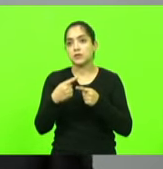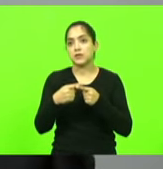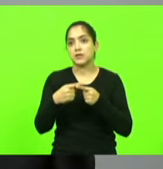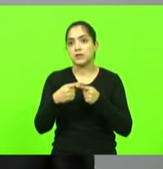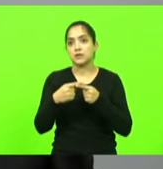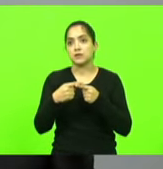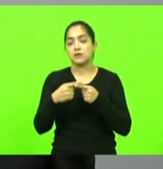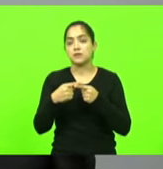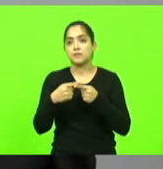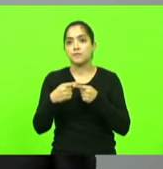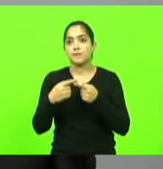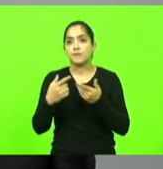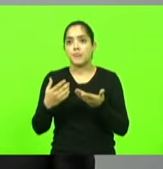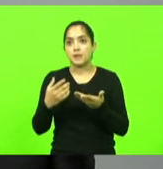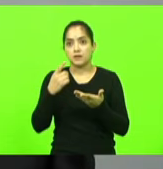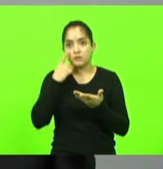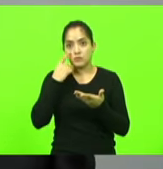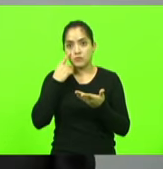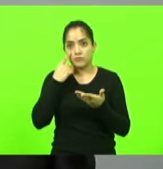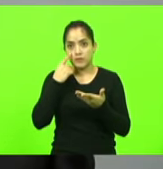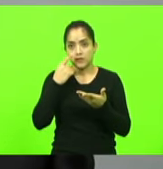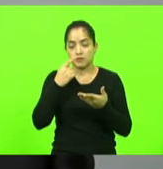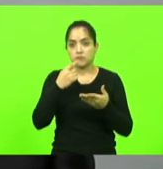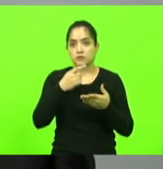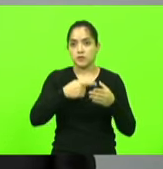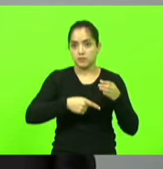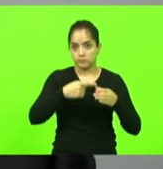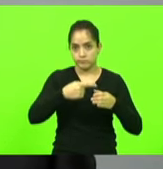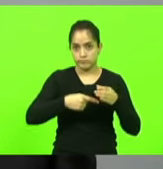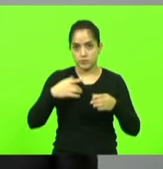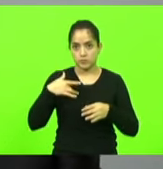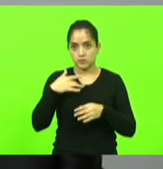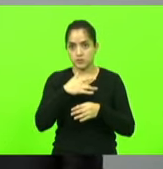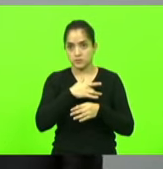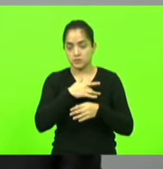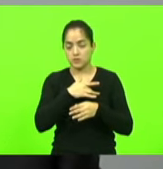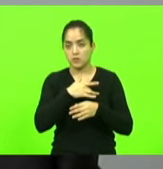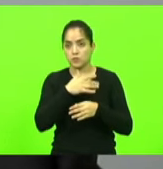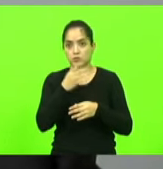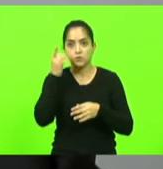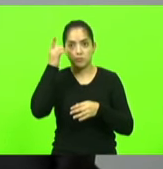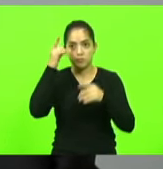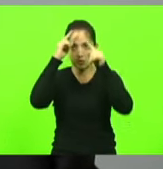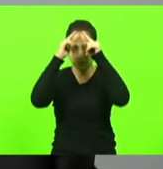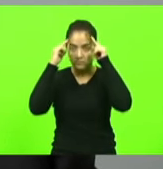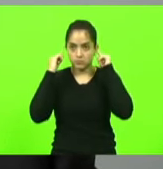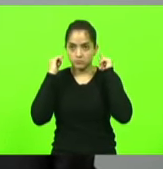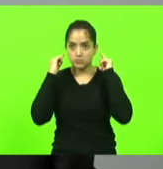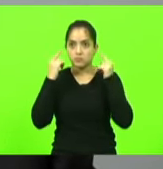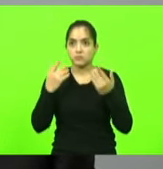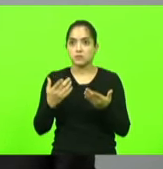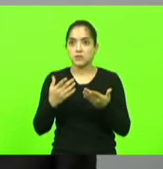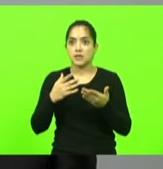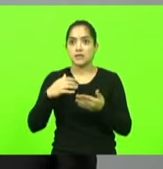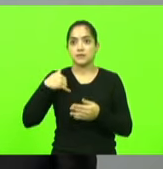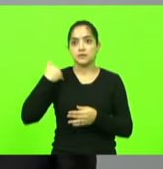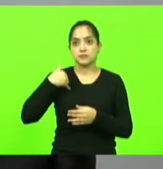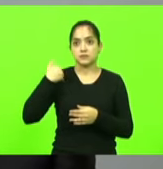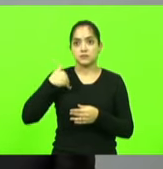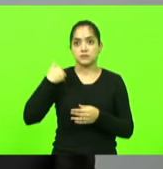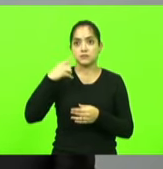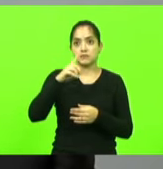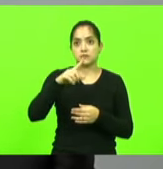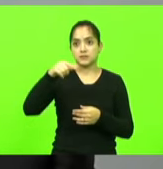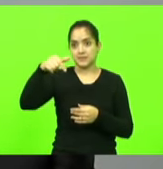estou vendo o presidente da Comissão de Saúde, deputado Neudir Sareta, que uma vez que nós já estamos numa faixa etária de 17